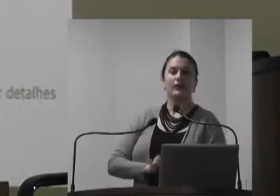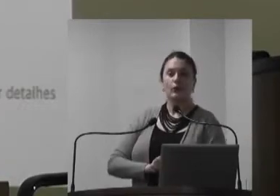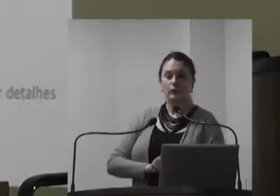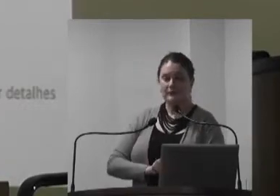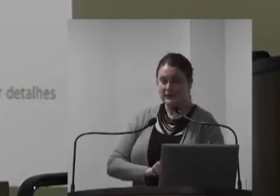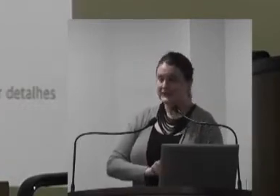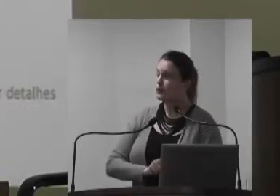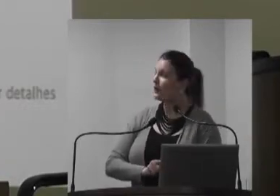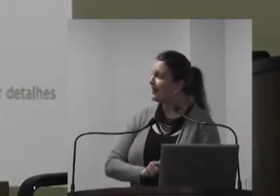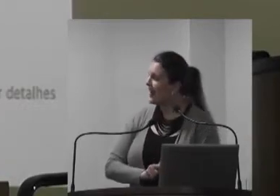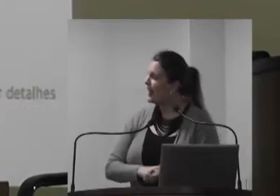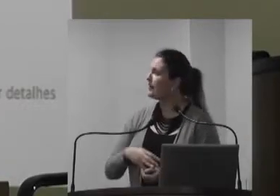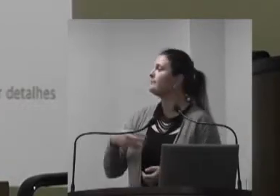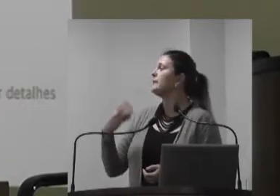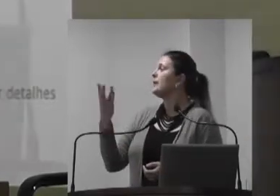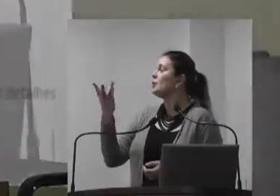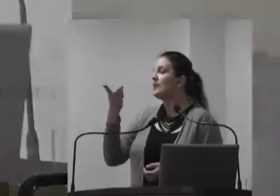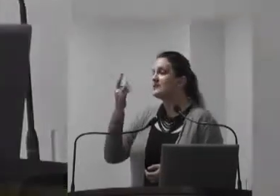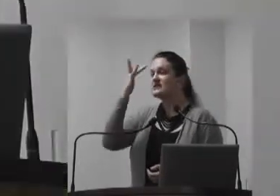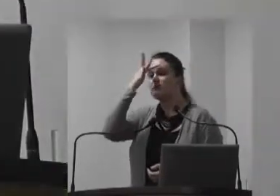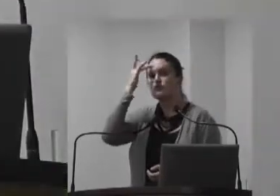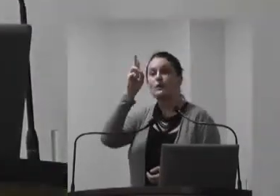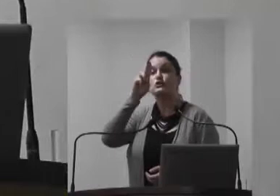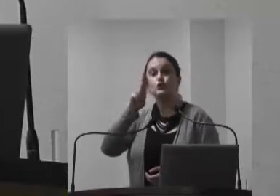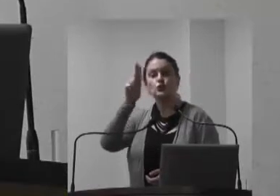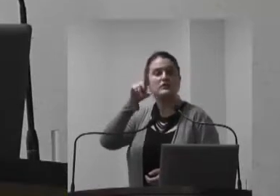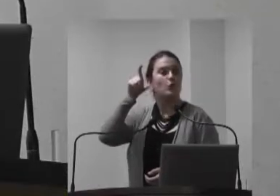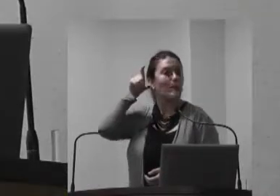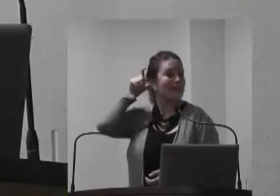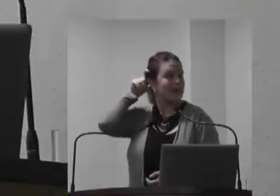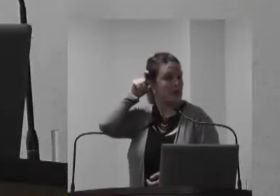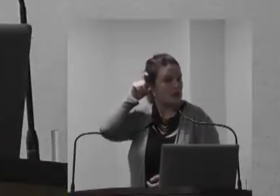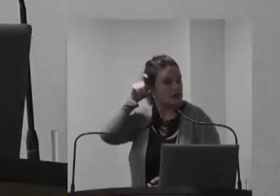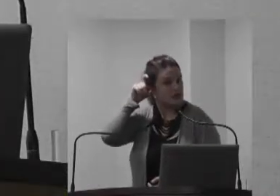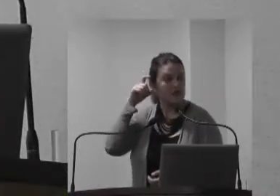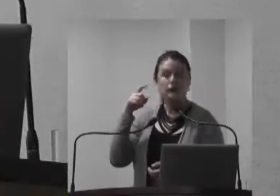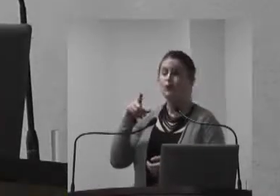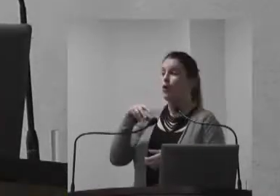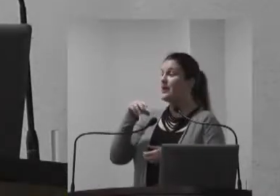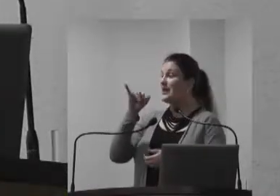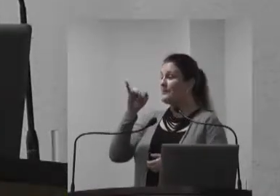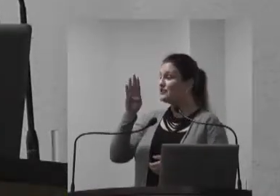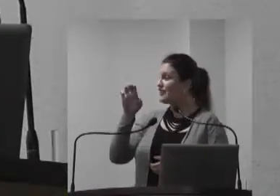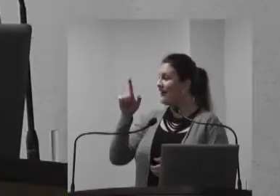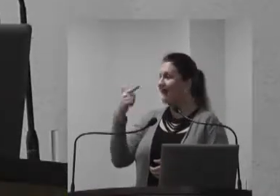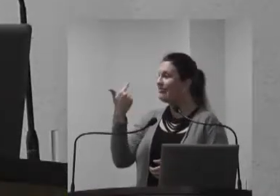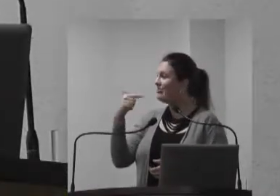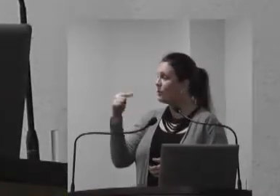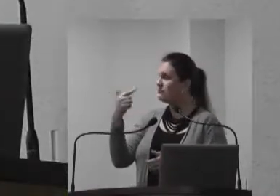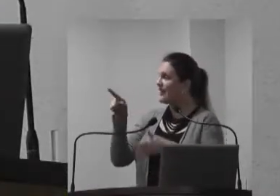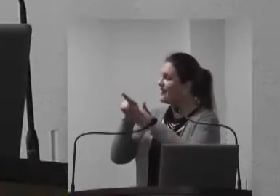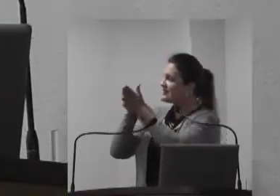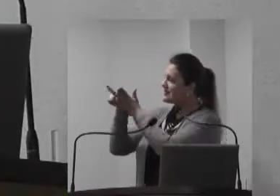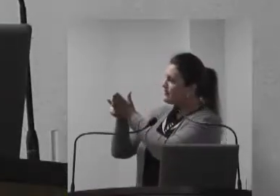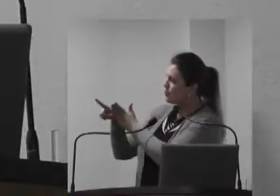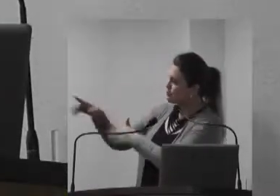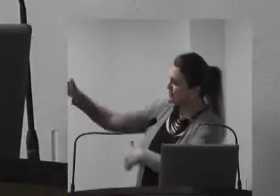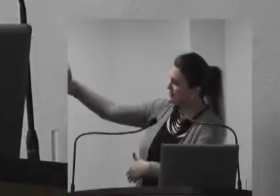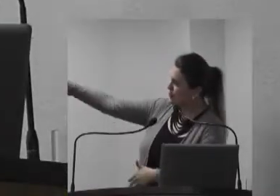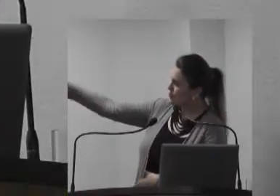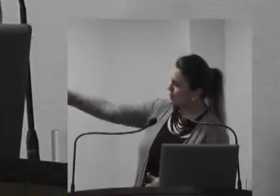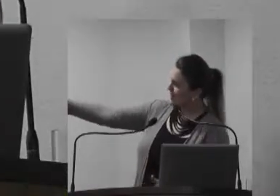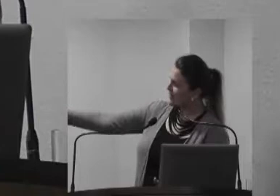implante coclear? Quantas pessoas usam o aparelho auditivo? O IBGE não tem